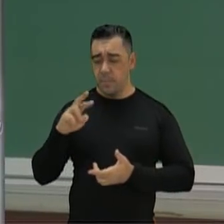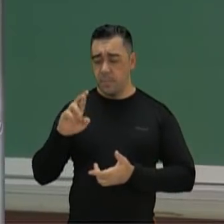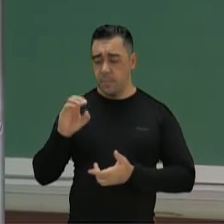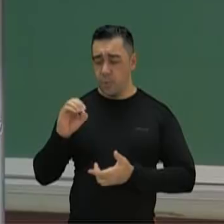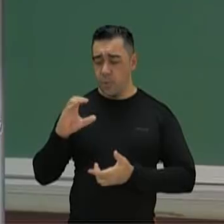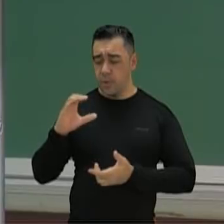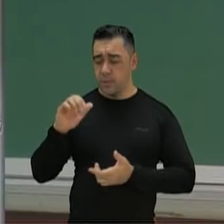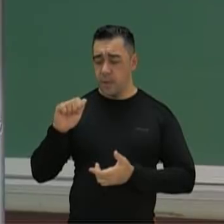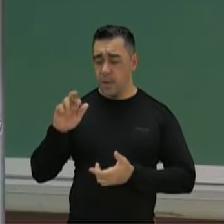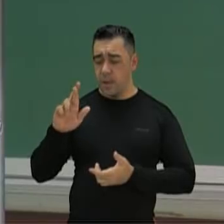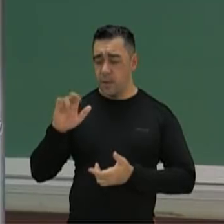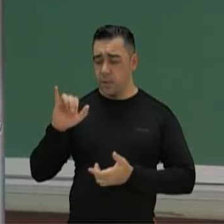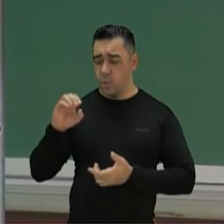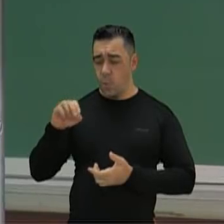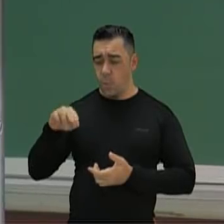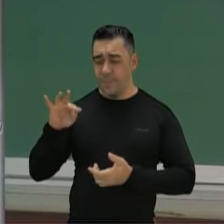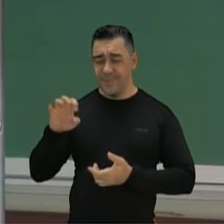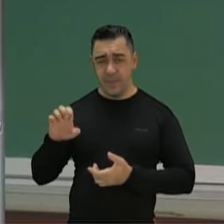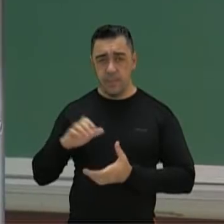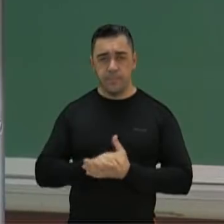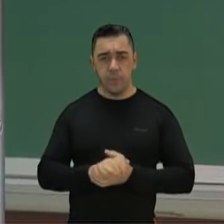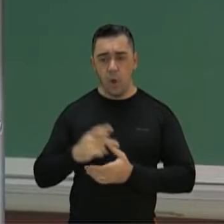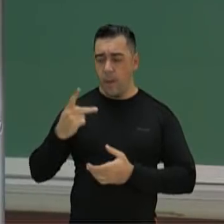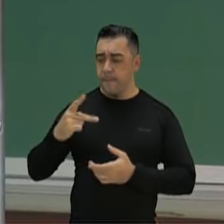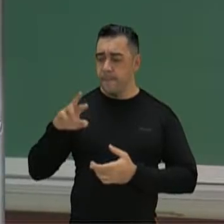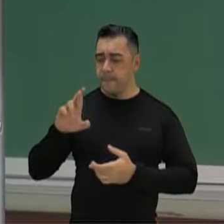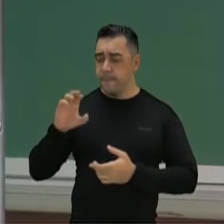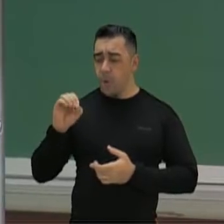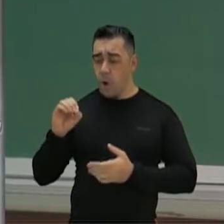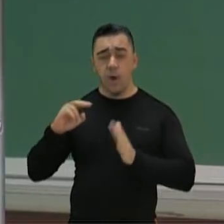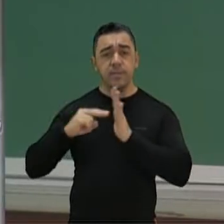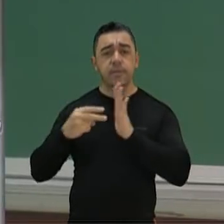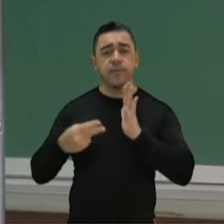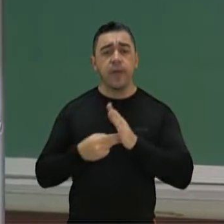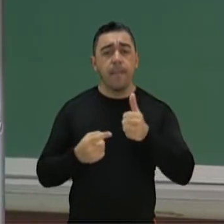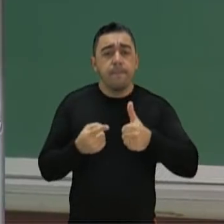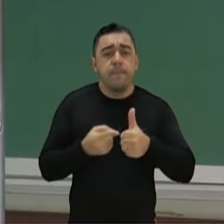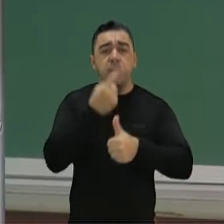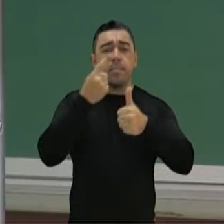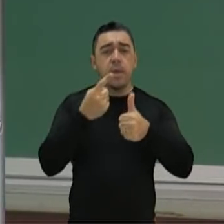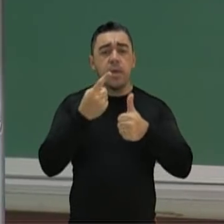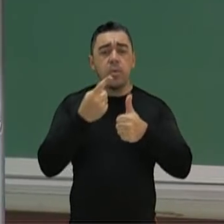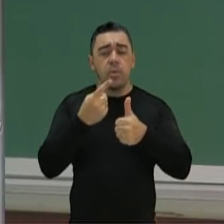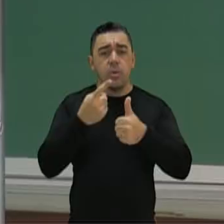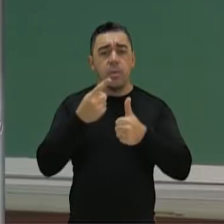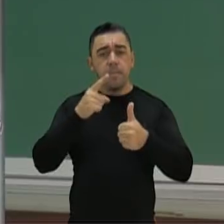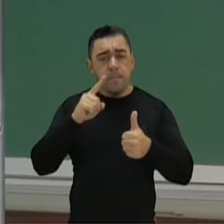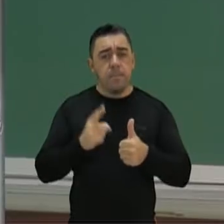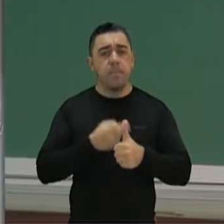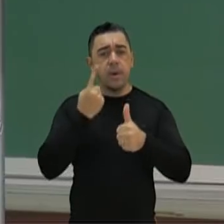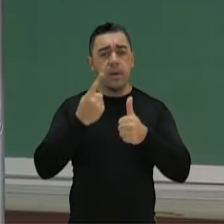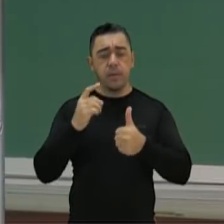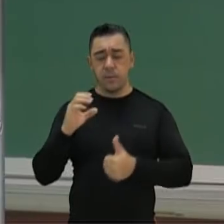de... o prefixo pró vem de primeiro, procarionte. E o